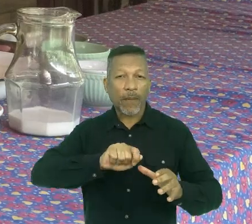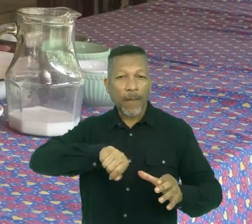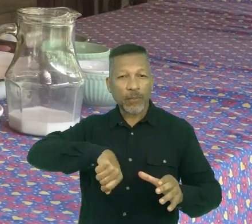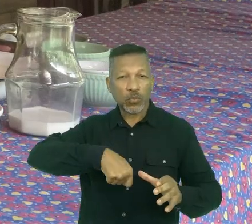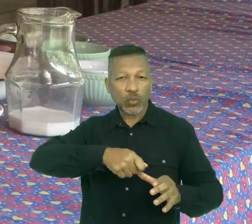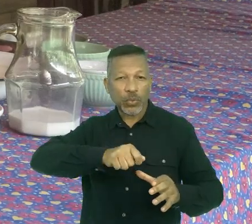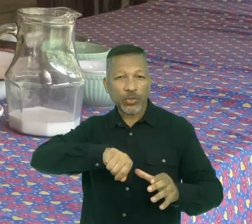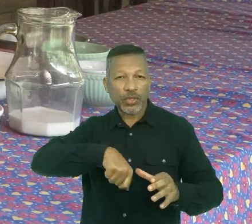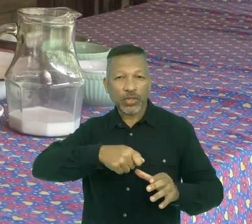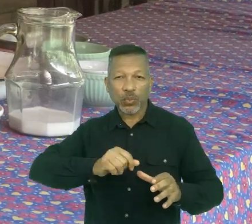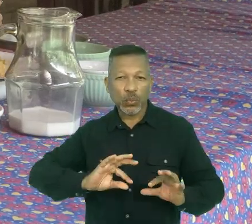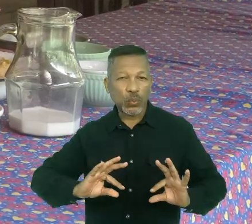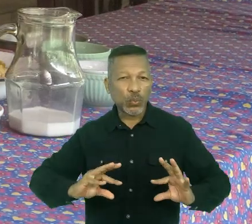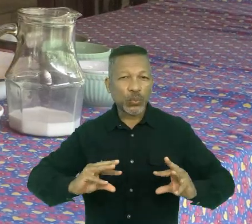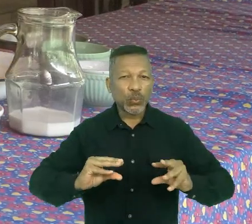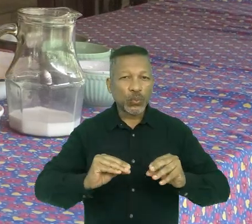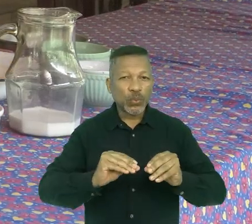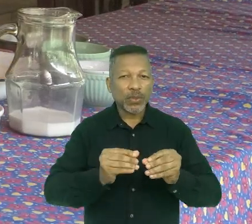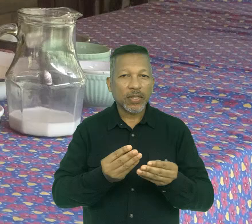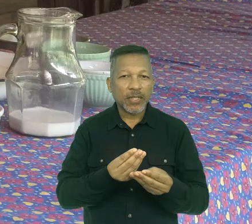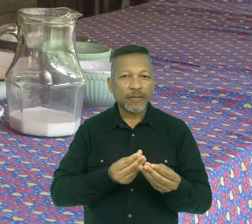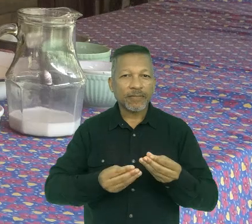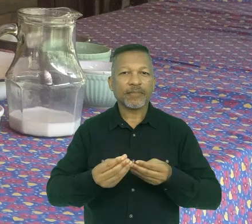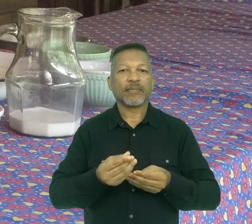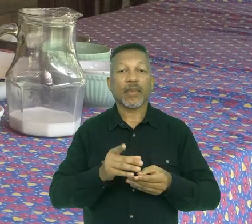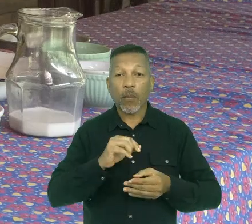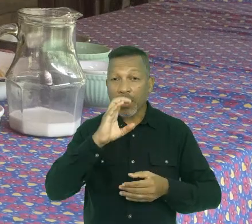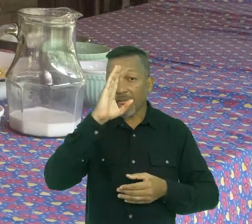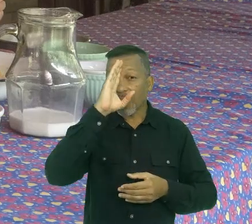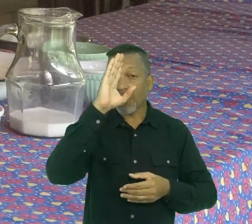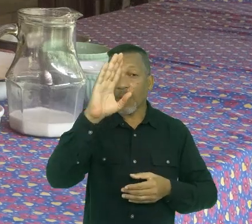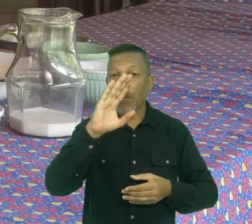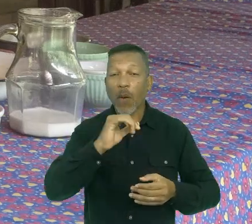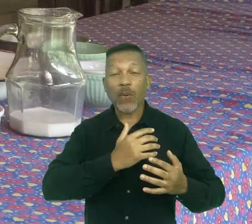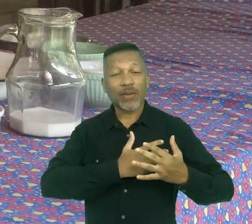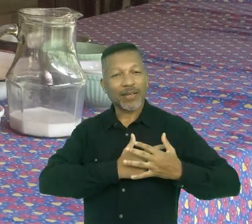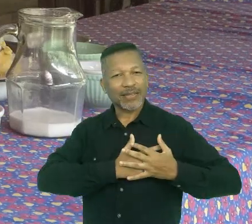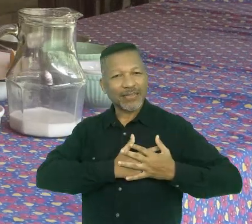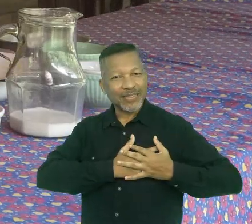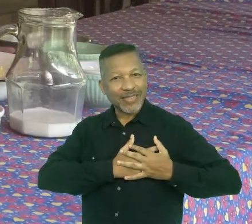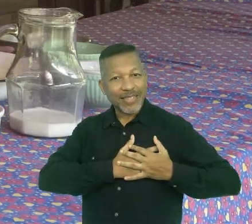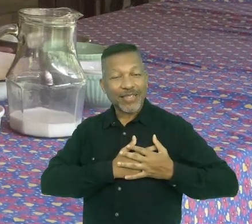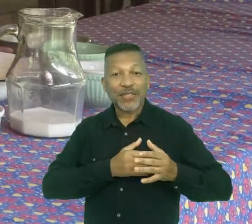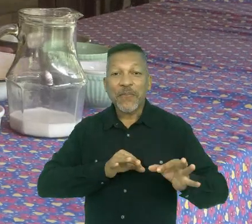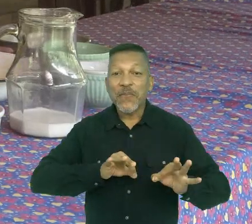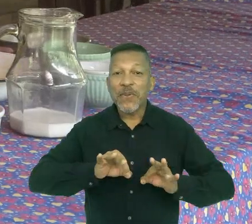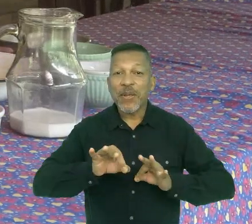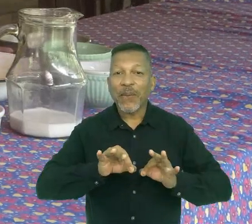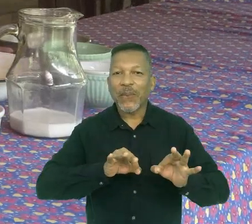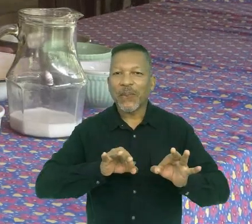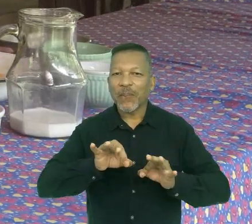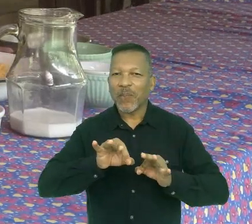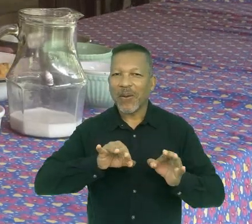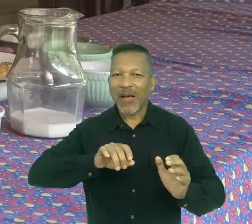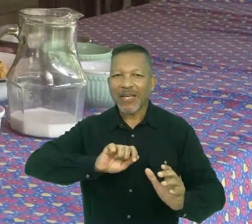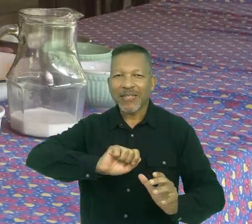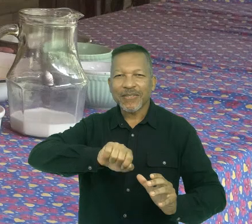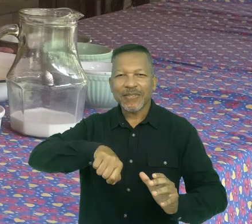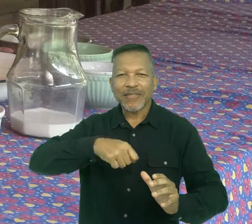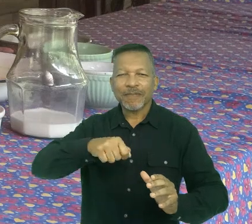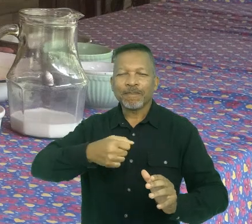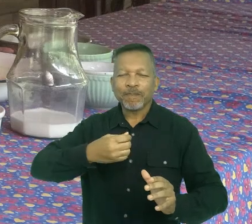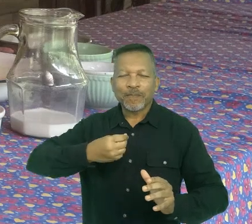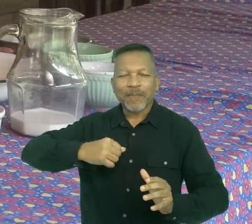misturar tudo. E o essencial disso é o carinho que a gente faz à broa. A gente vai lembrando assim daquele gosto